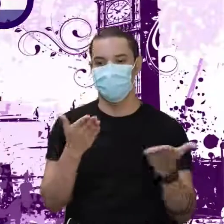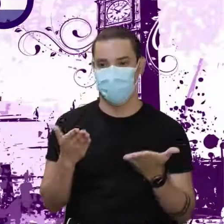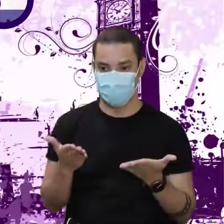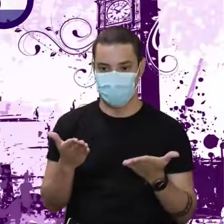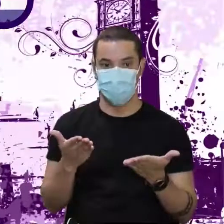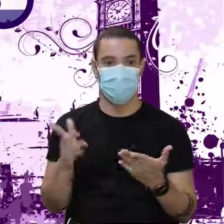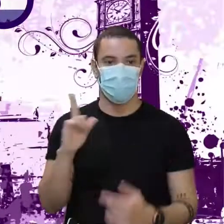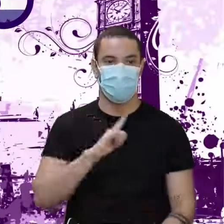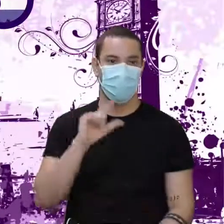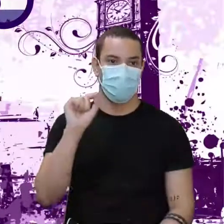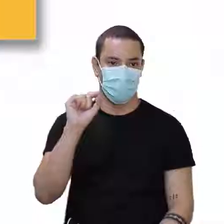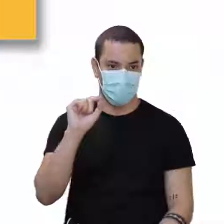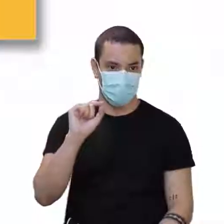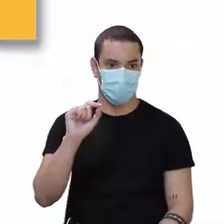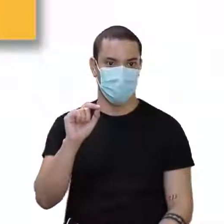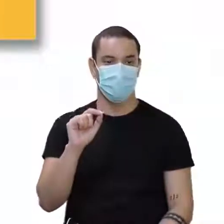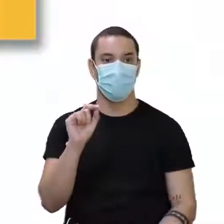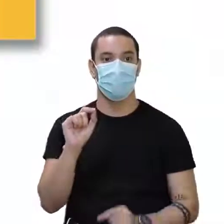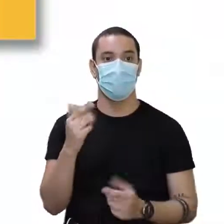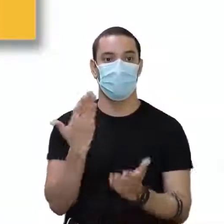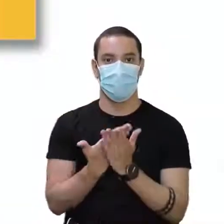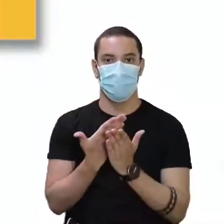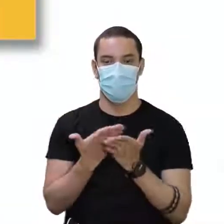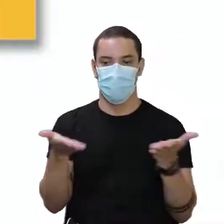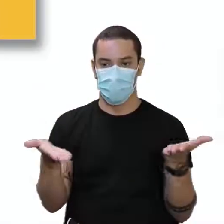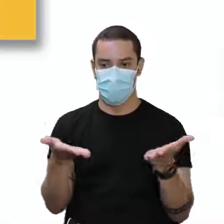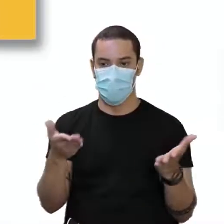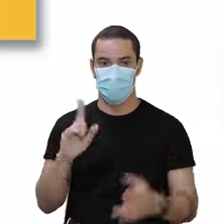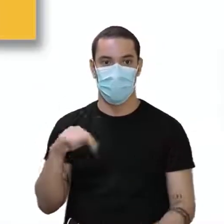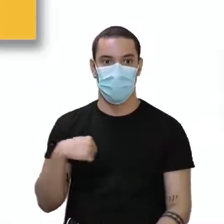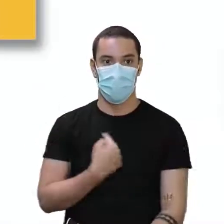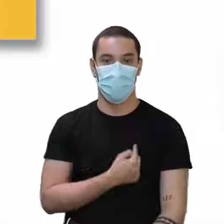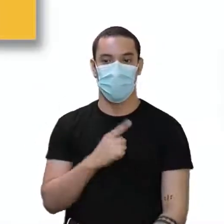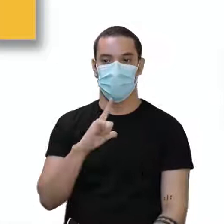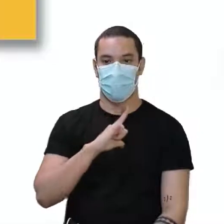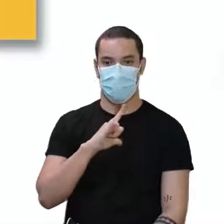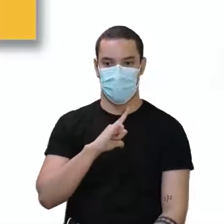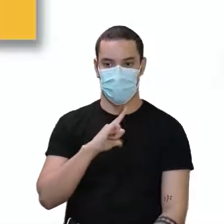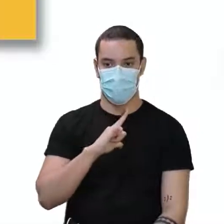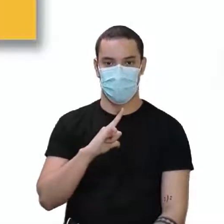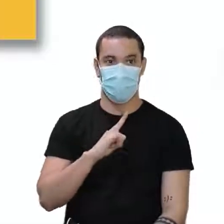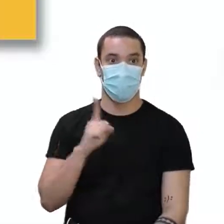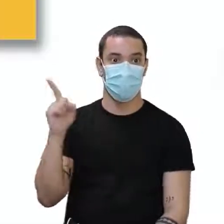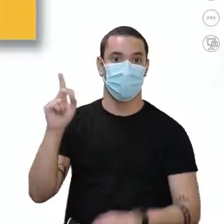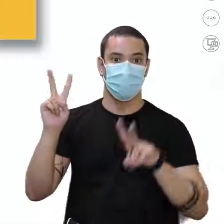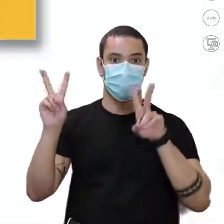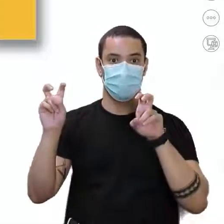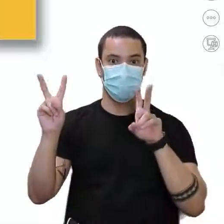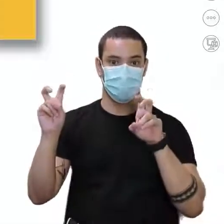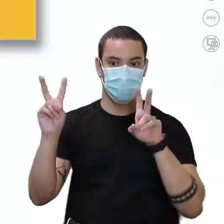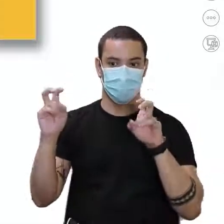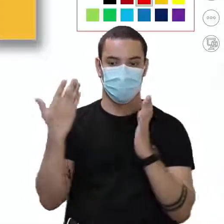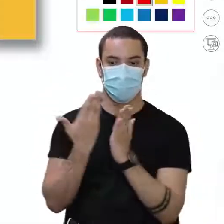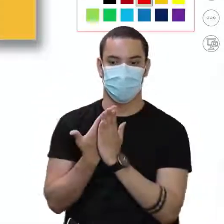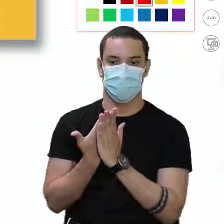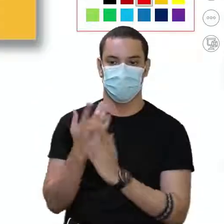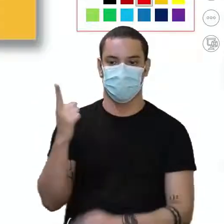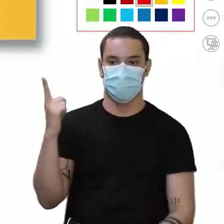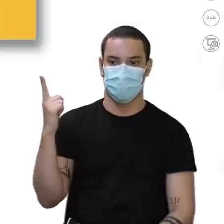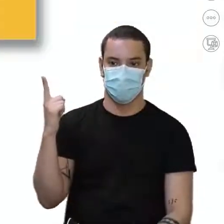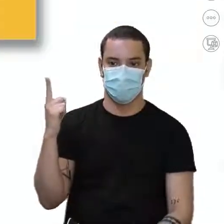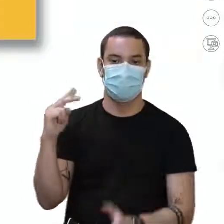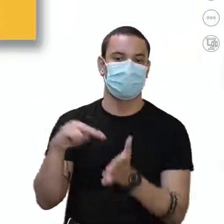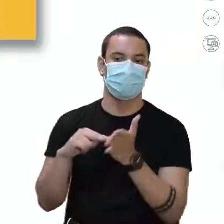E aí nós temos a seguinte situação. Na aula de hoje, nós temos esse título aí na nossa aula,